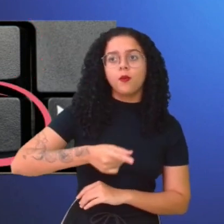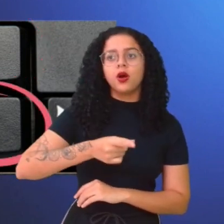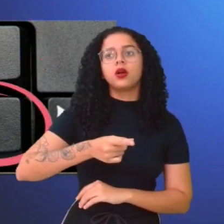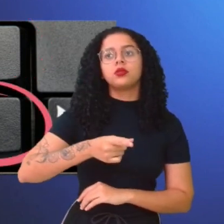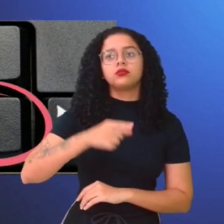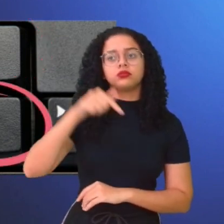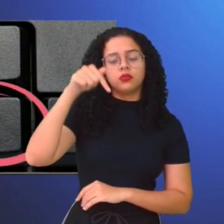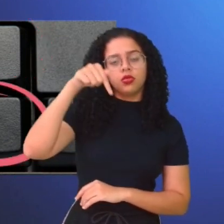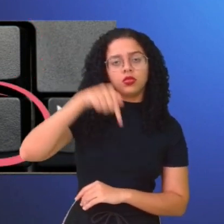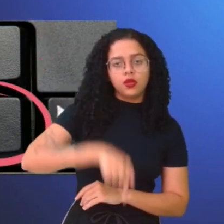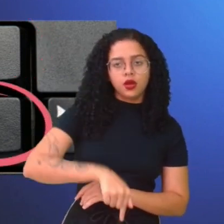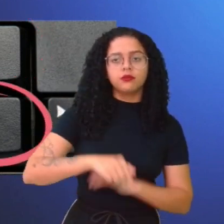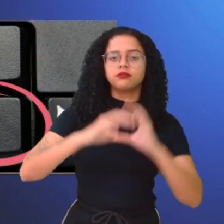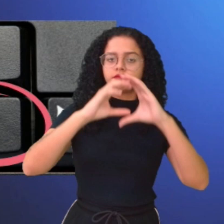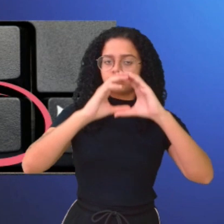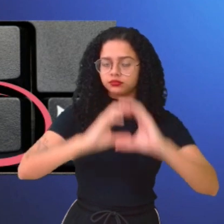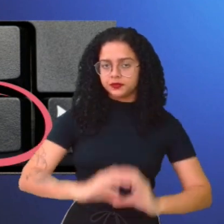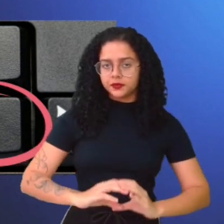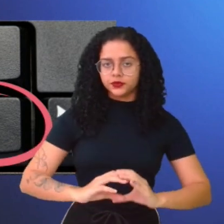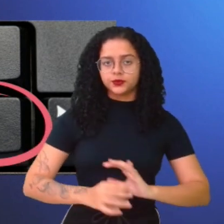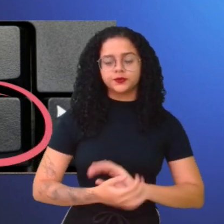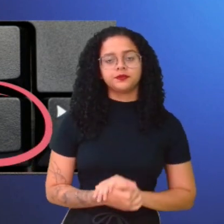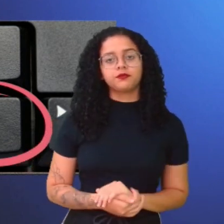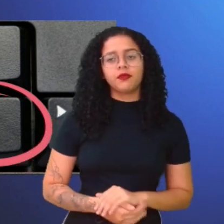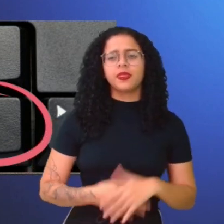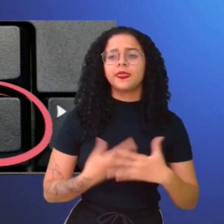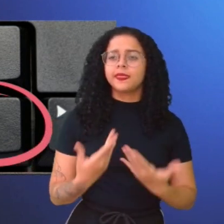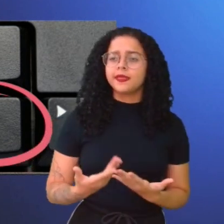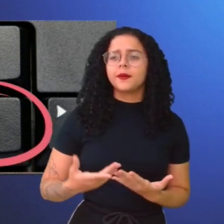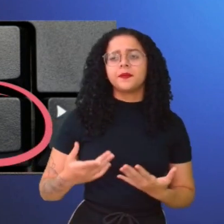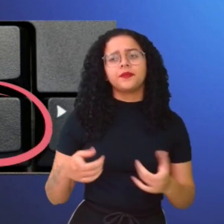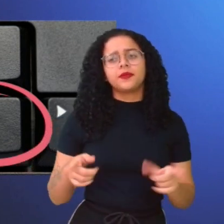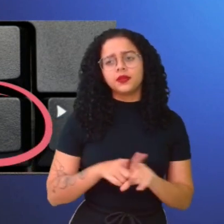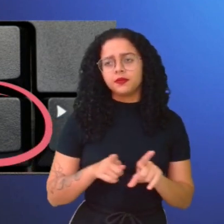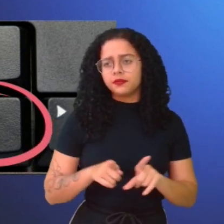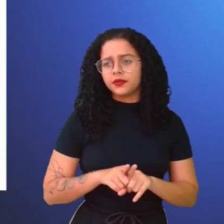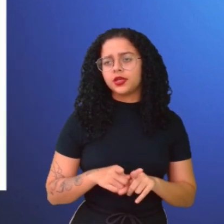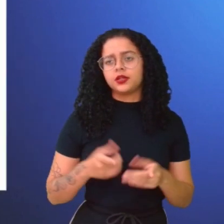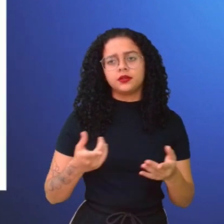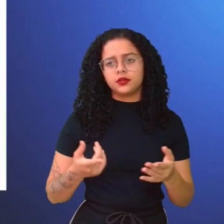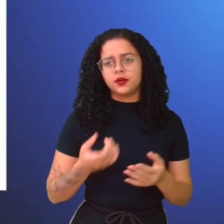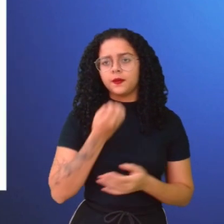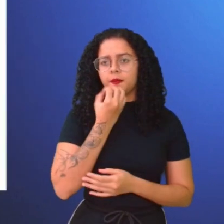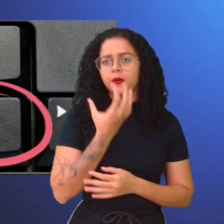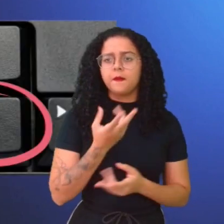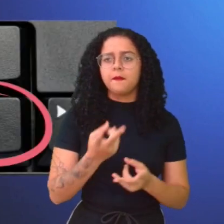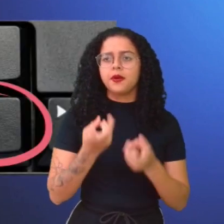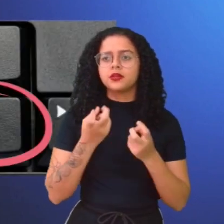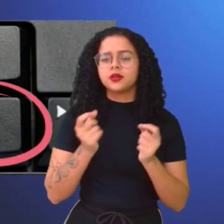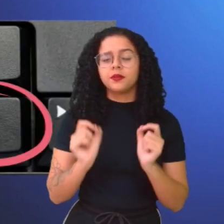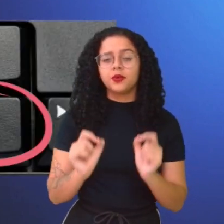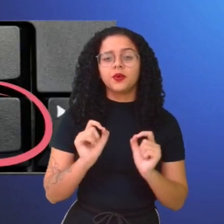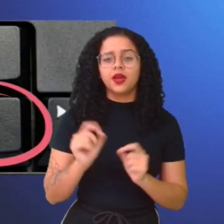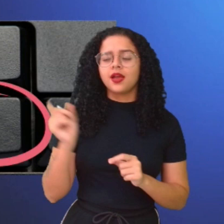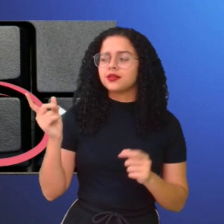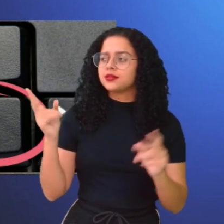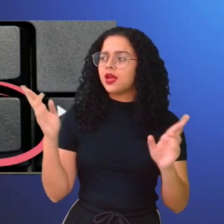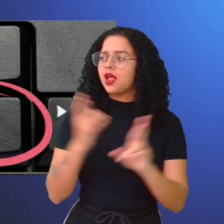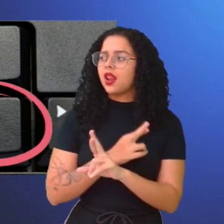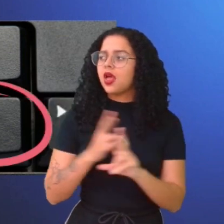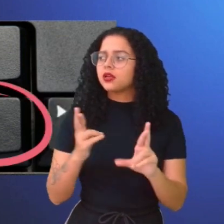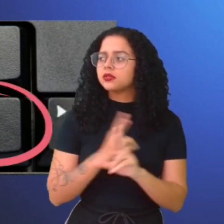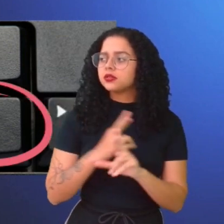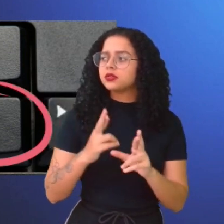down para baixo, a bolinha vai para baixo. Então, é bem intuitivo também, né? Ou seja, a gente percebe que essa relação aí